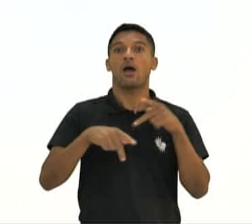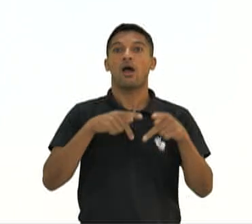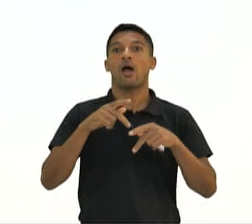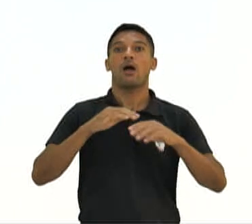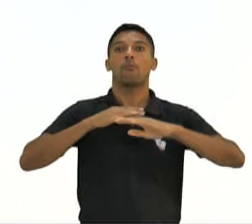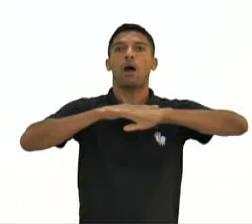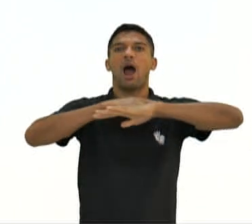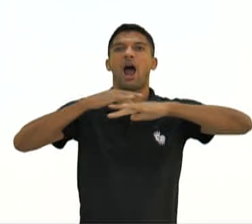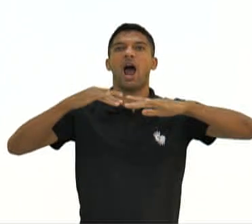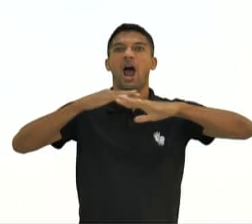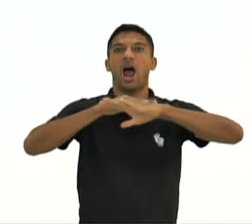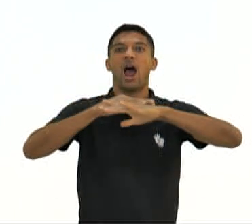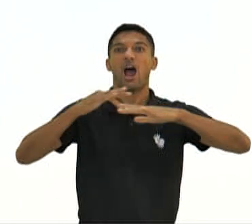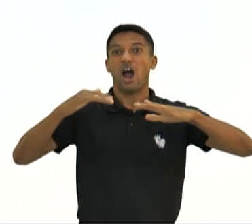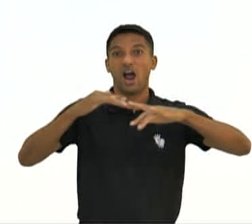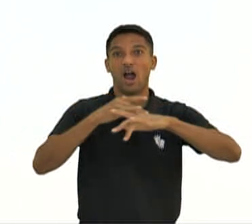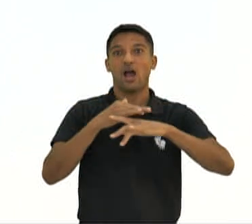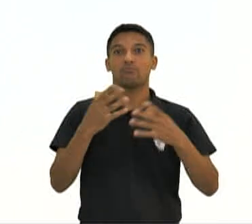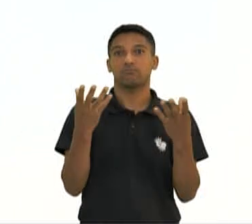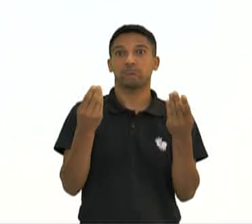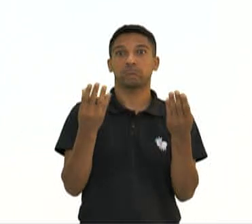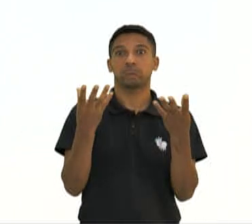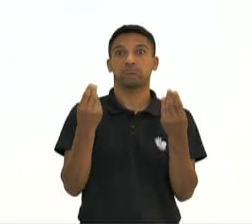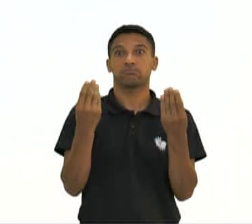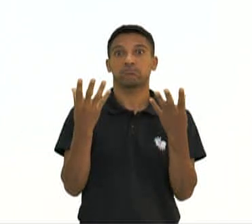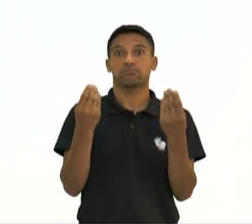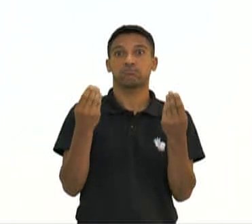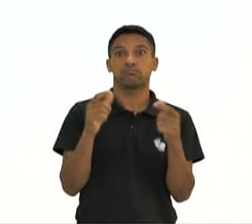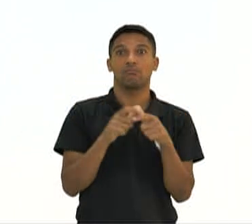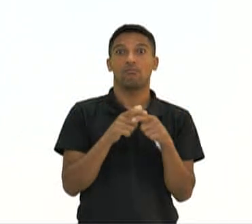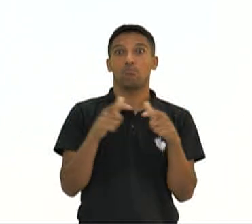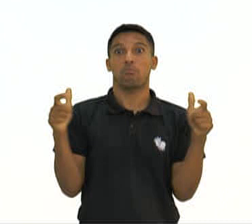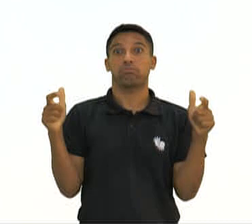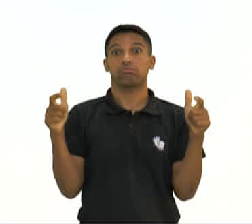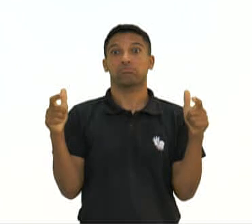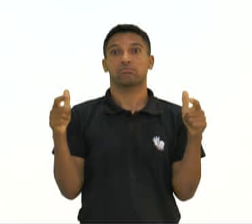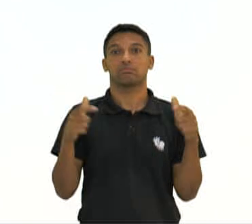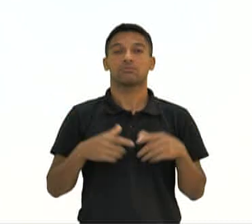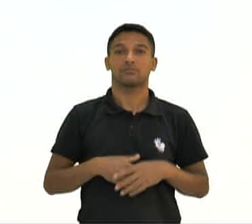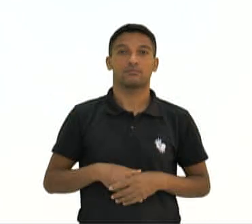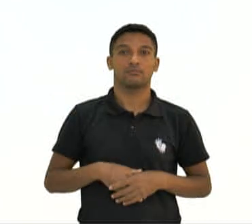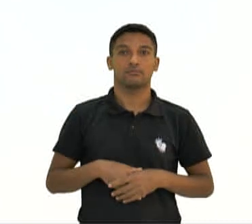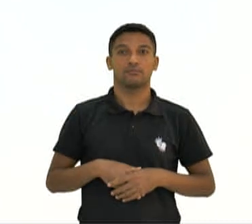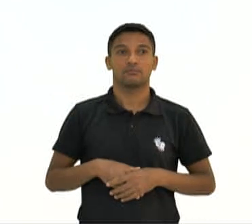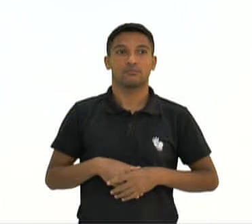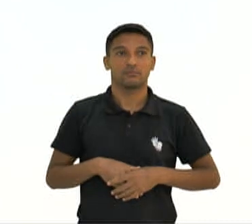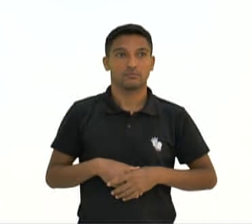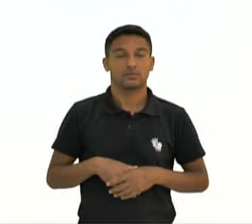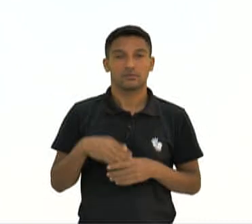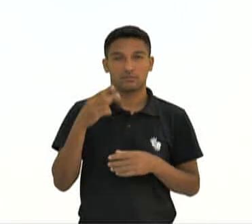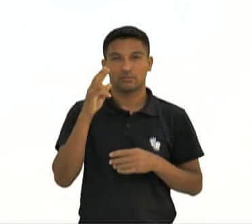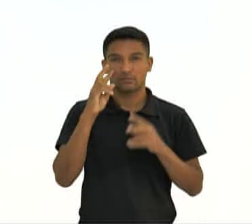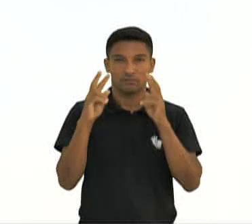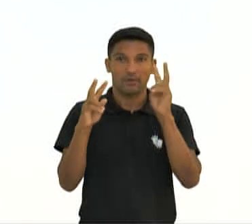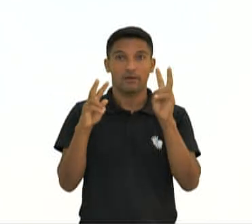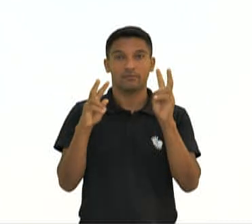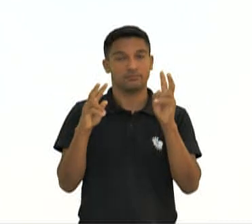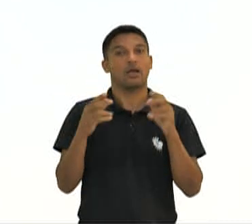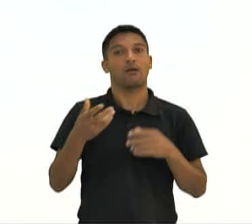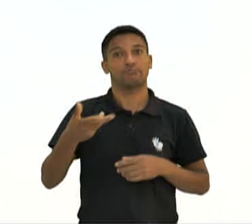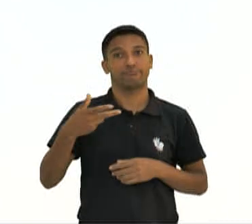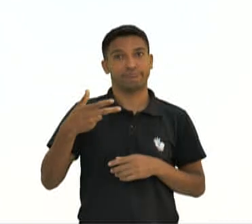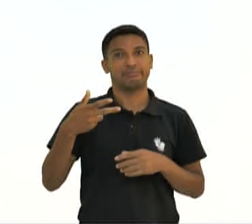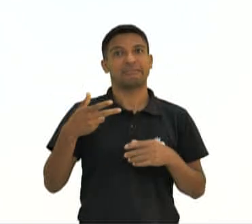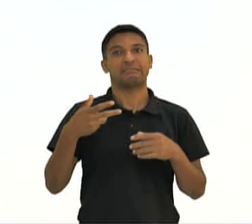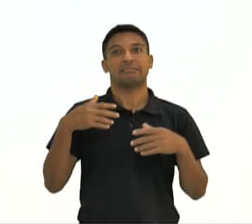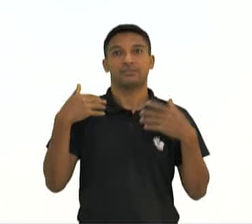42% na China, a Índia menos, né, 29%, mas vimos que esse processo vem acontecendo aceleradamente,